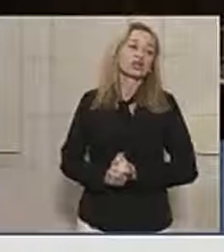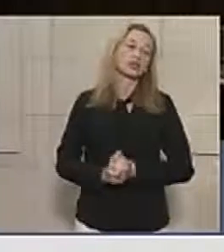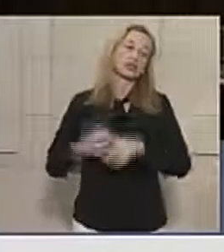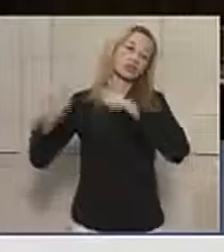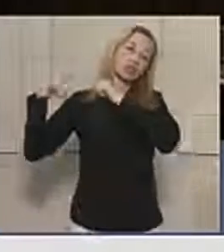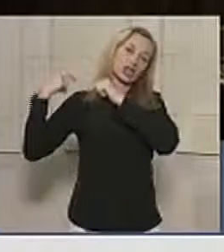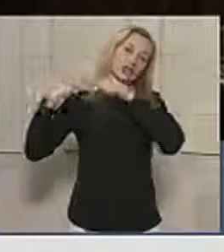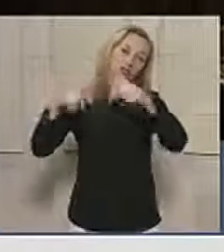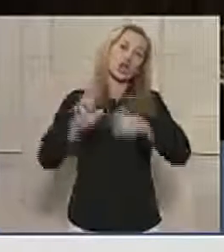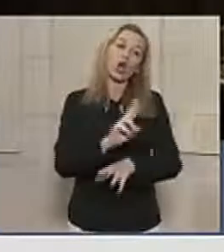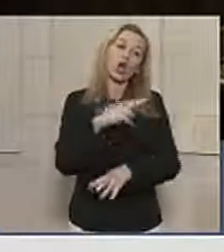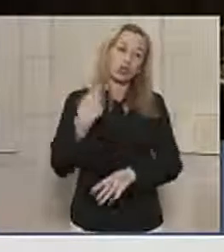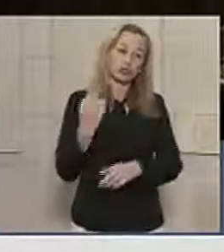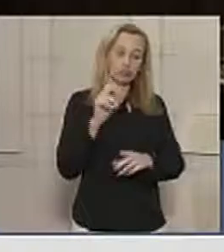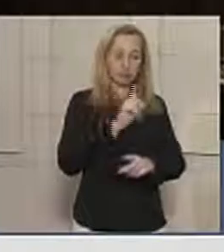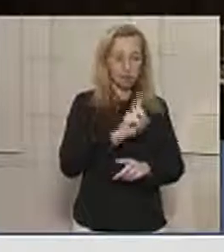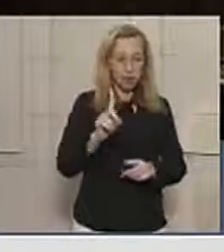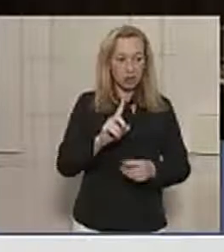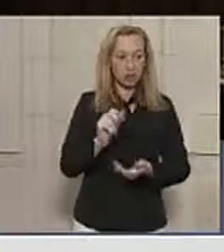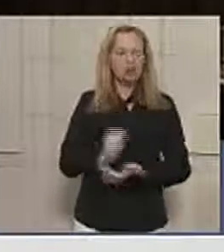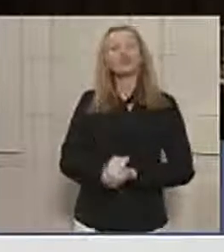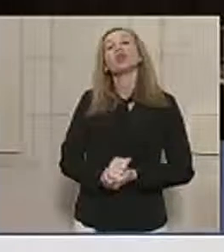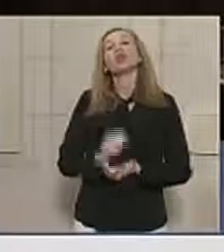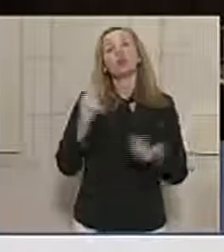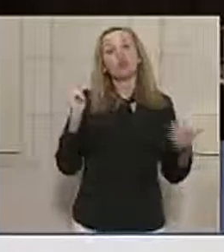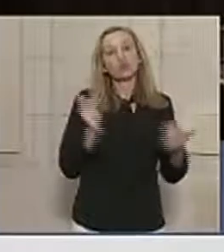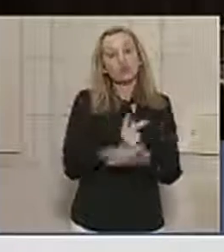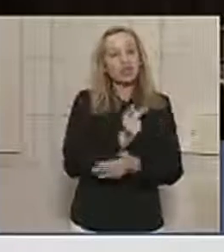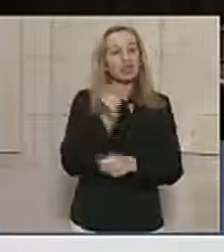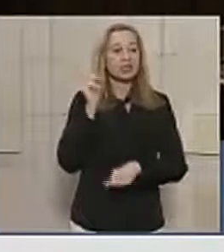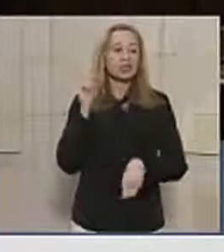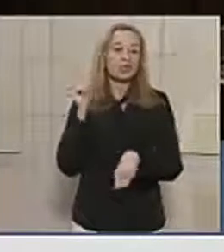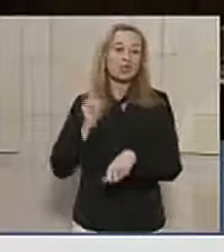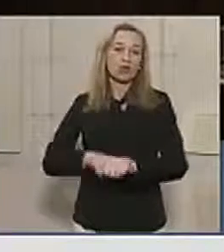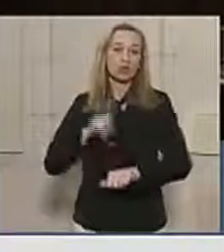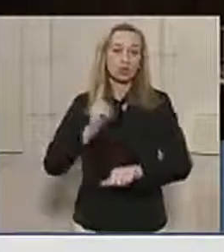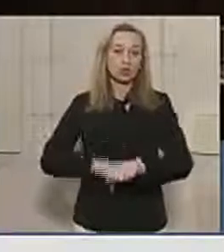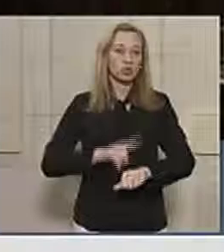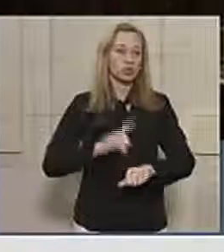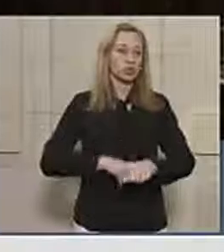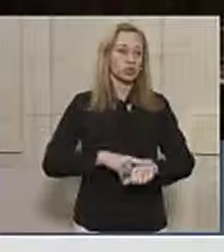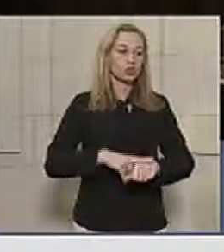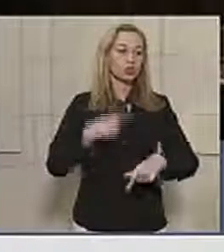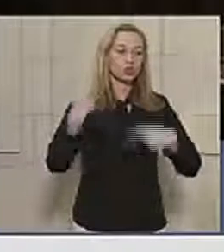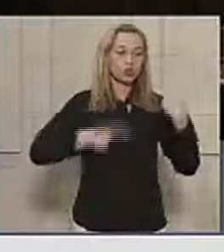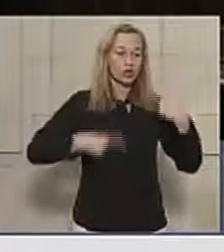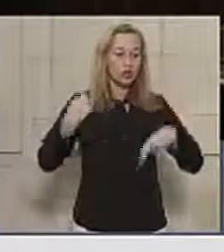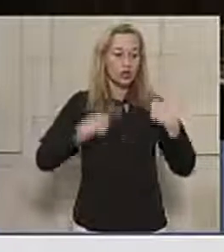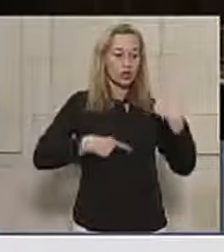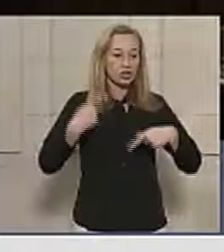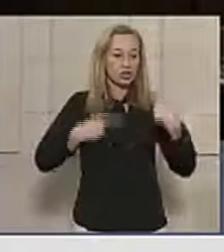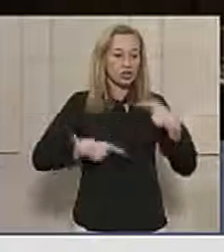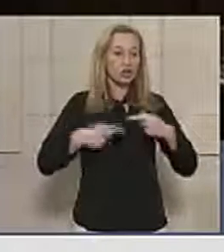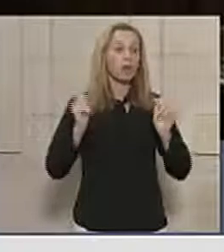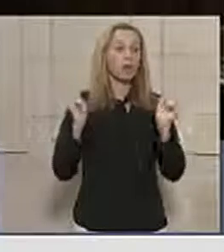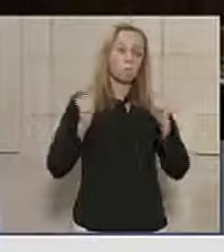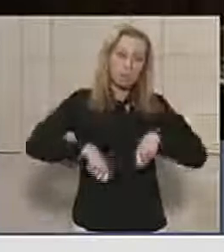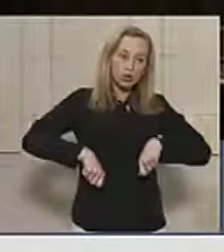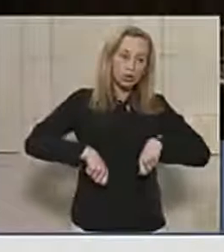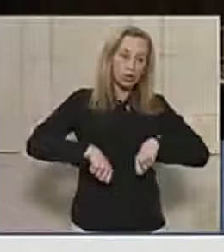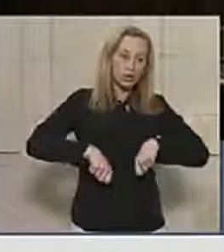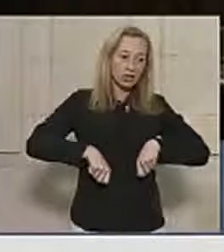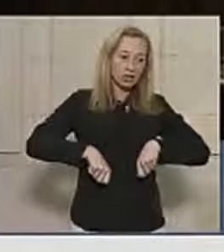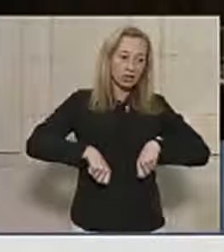tradicionais ou não, que é a questão que acontece nesse exato momento, o debate quanto à possibilidade do